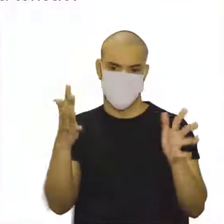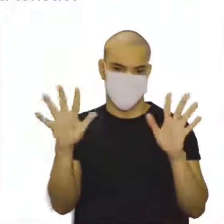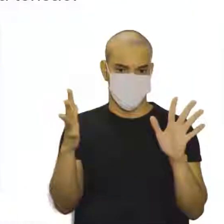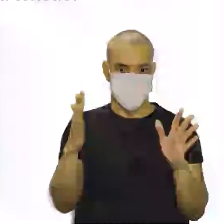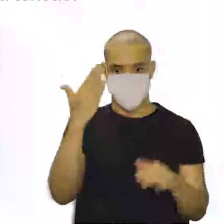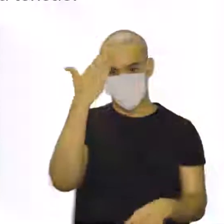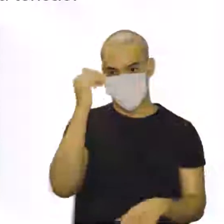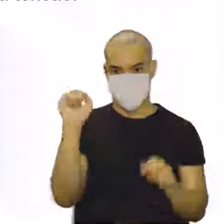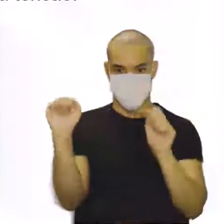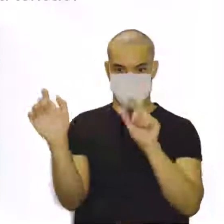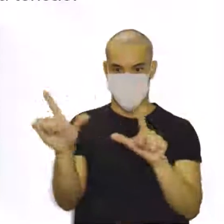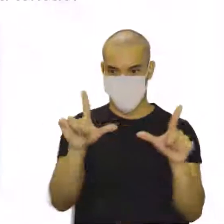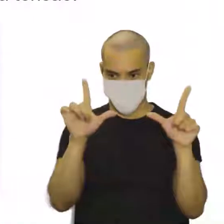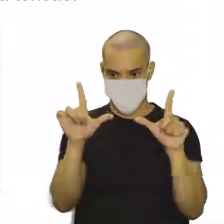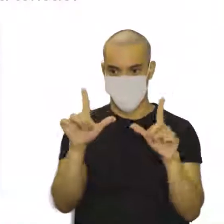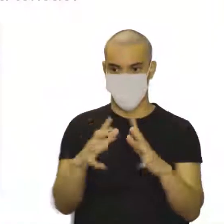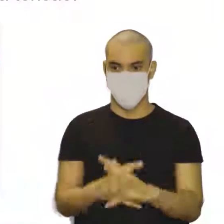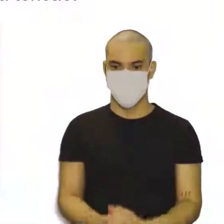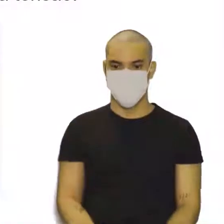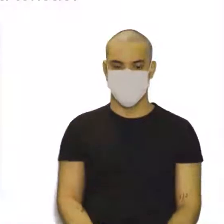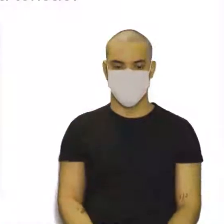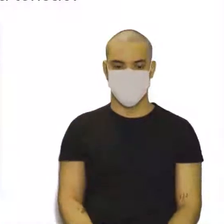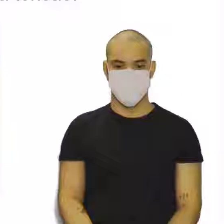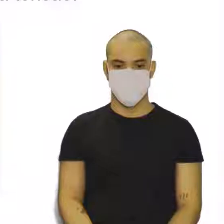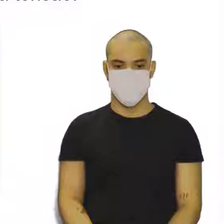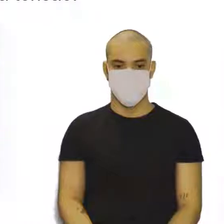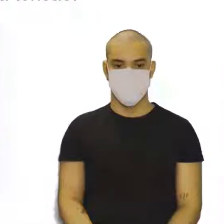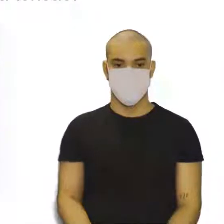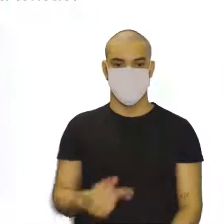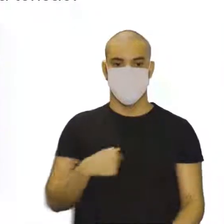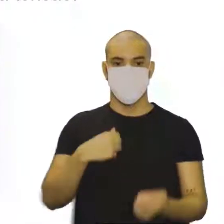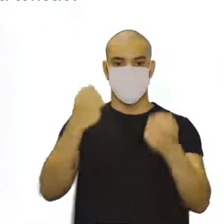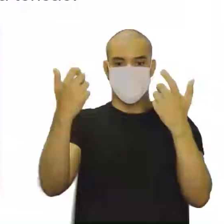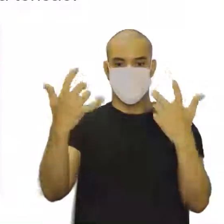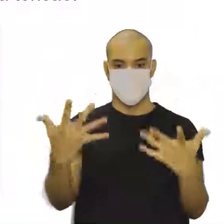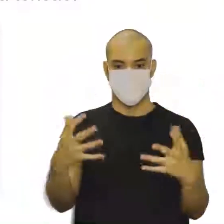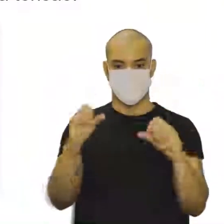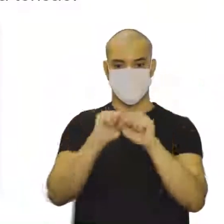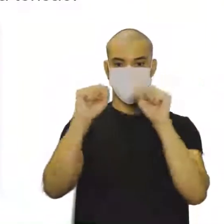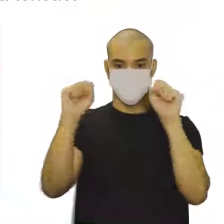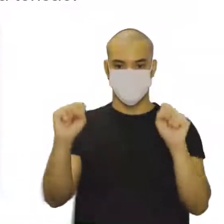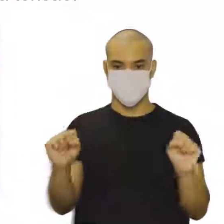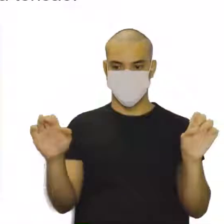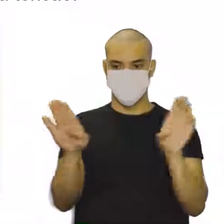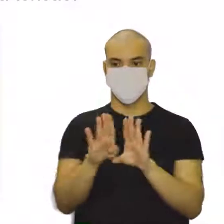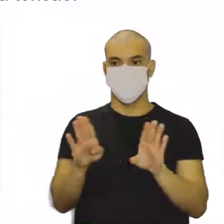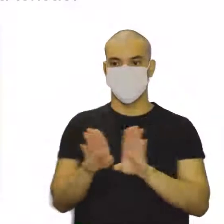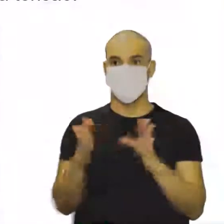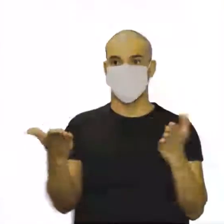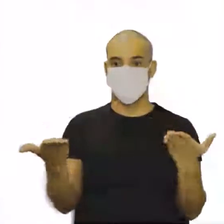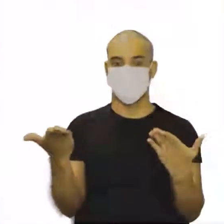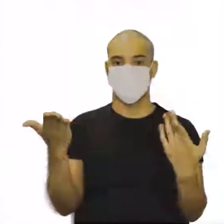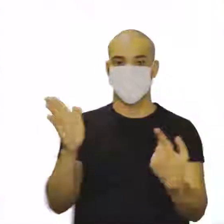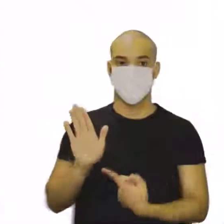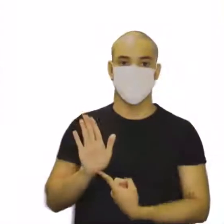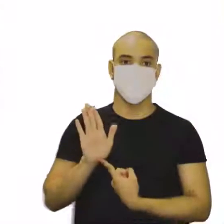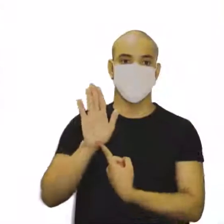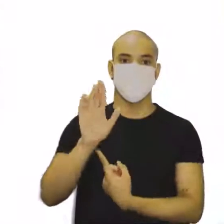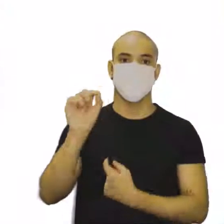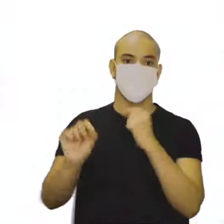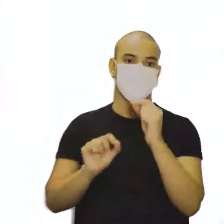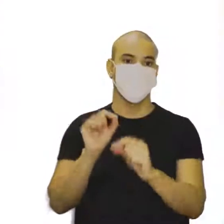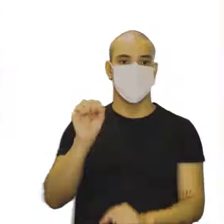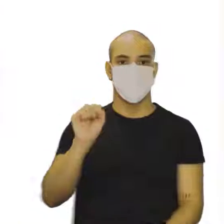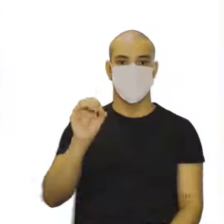nesse slide como é que fica, tá, pessoal? Bom, a gente falou aí do sistema de aterramento, agora nós vamos falar de sobrecargas